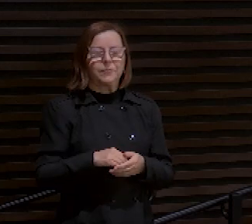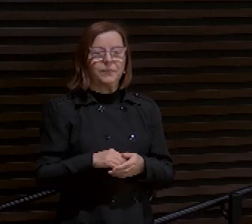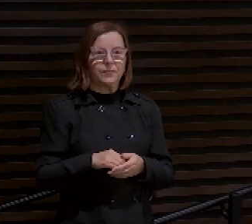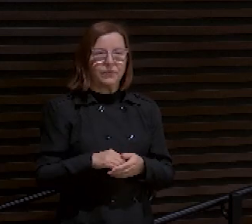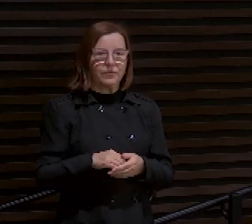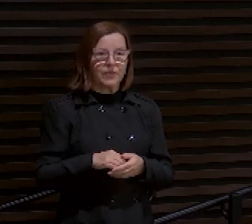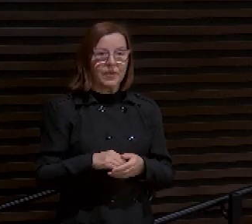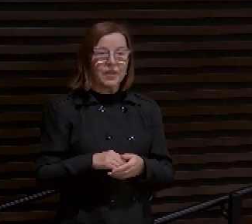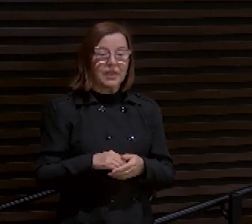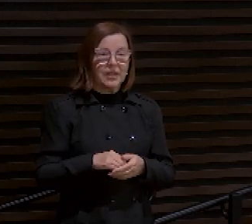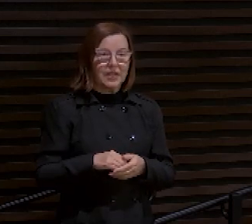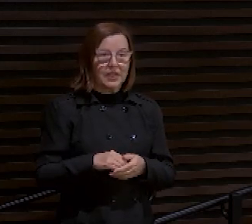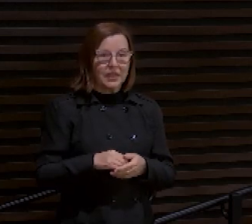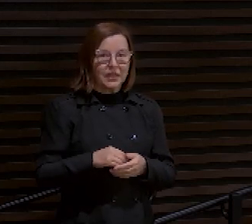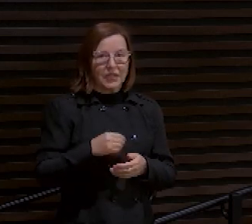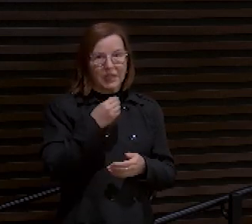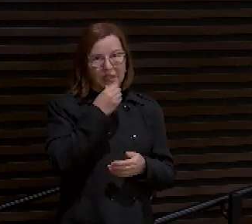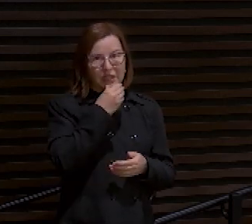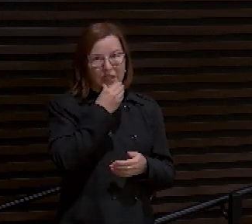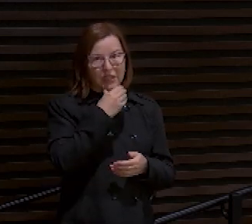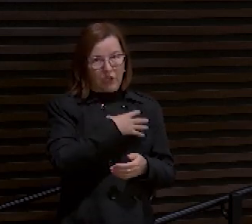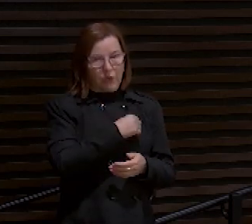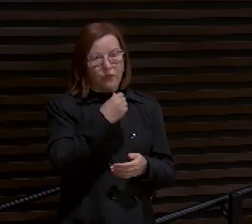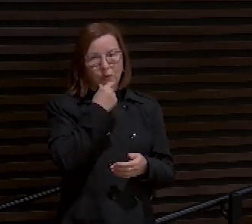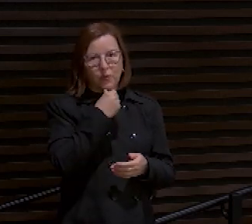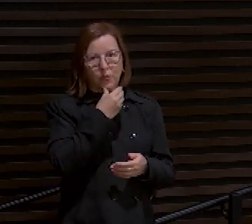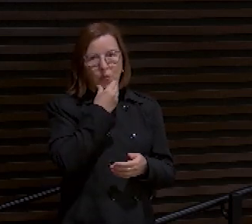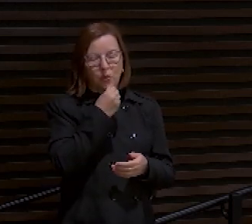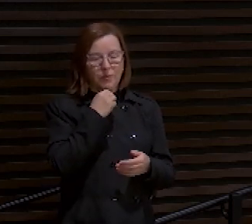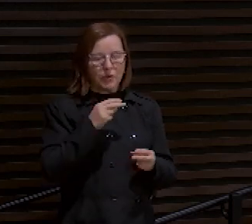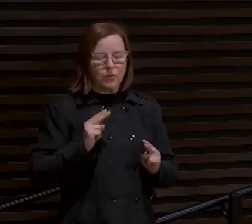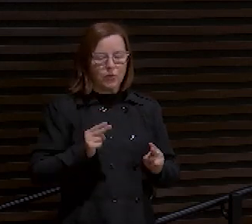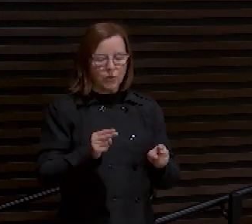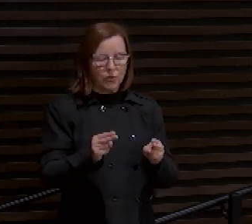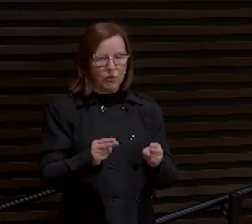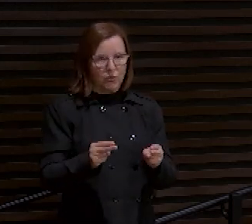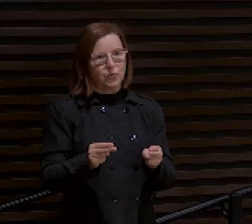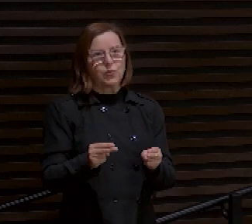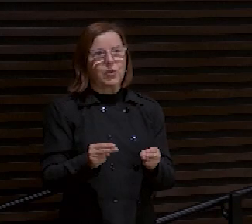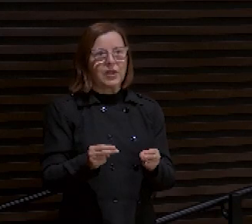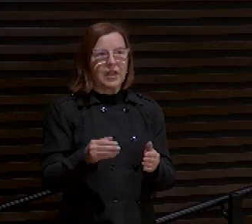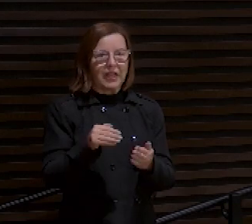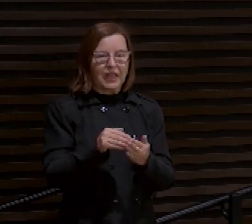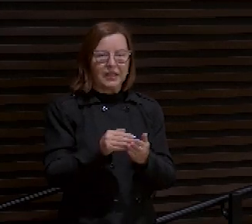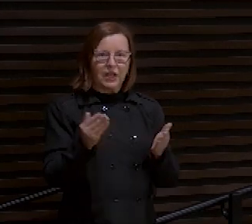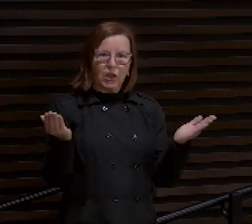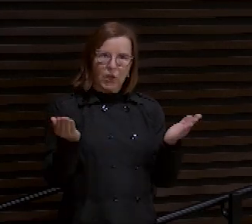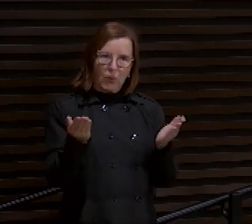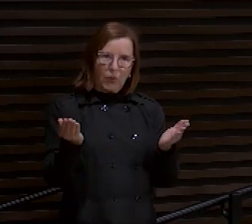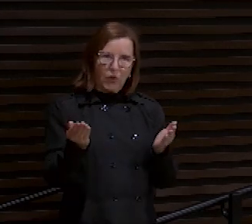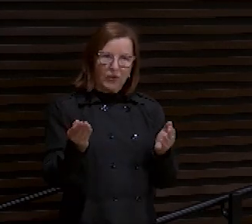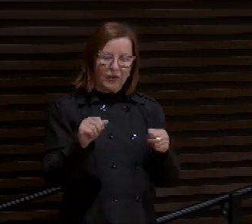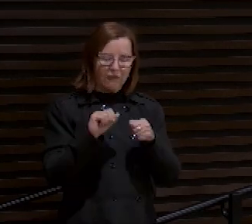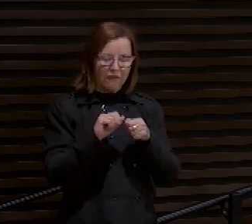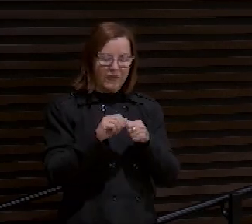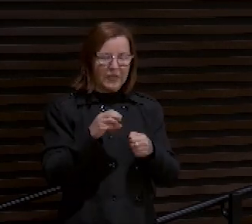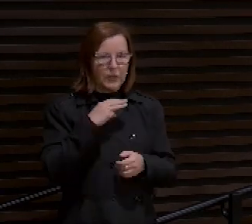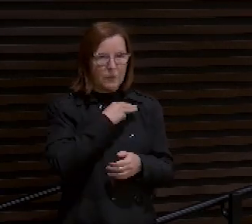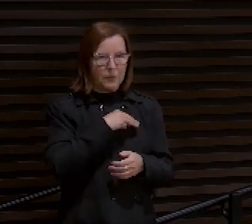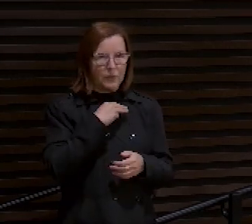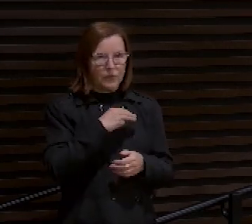hoje, irmãos. Ele está vivo até hoje, continua até hoje com missões e levando produtos odontológicos nessa tribo no